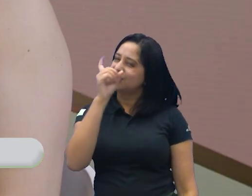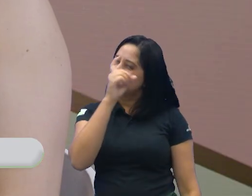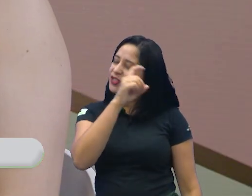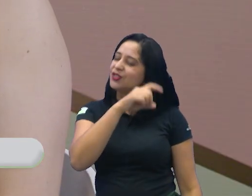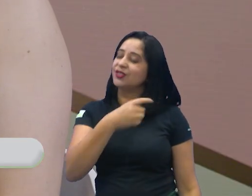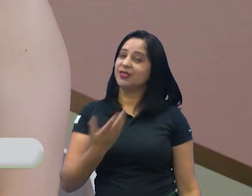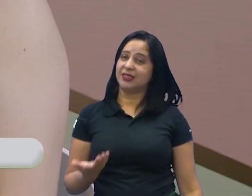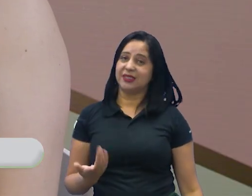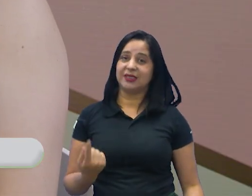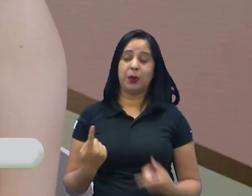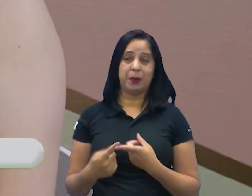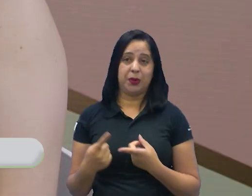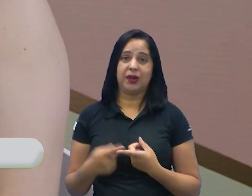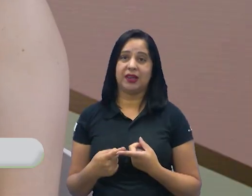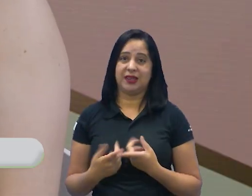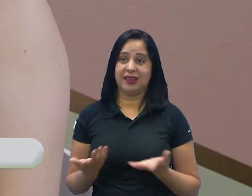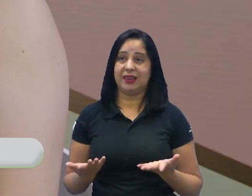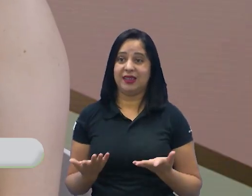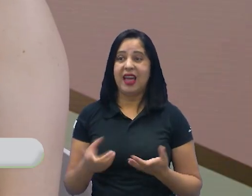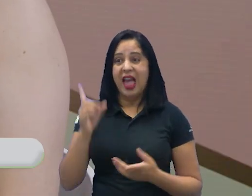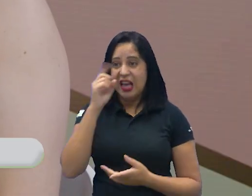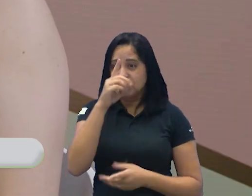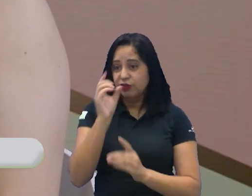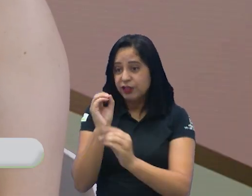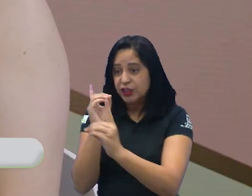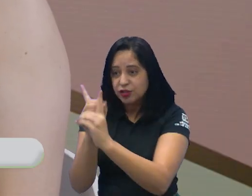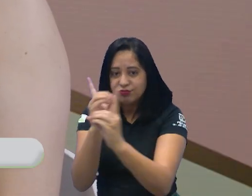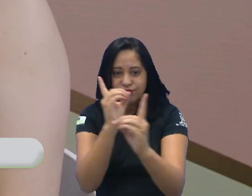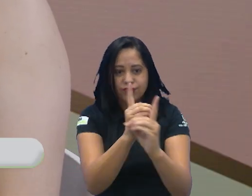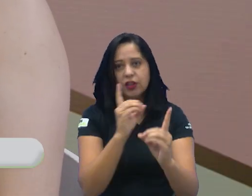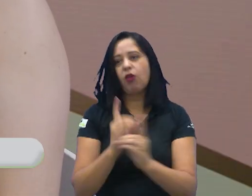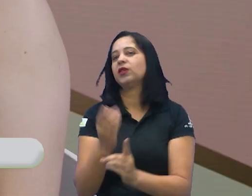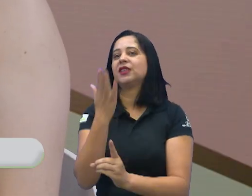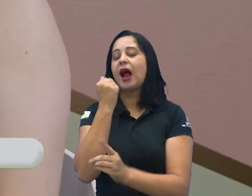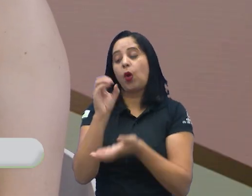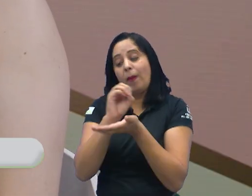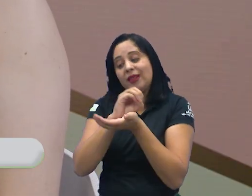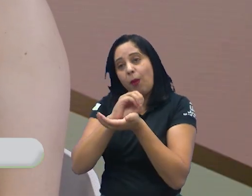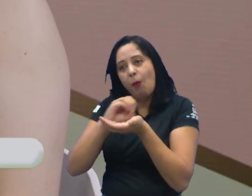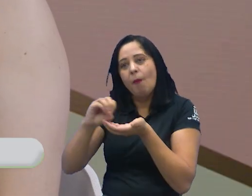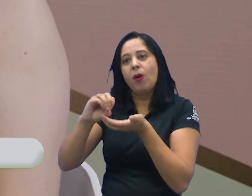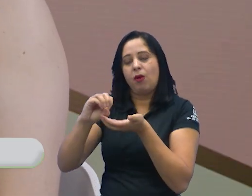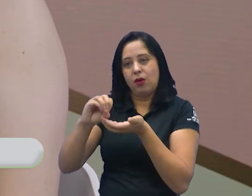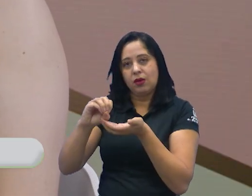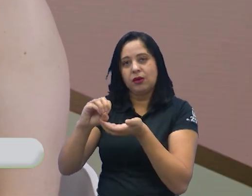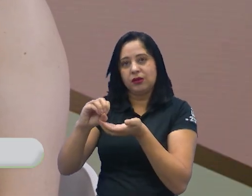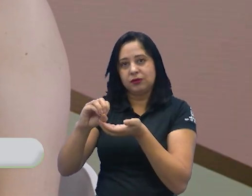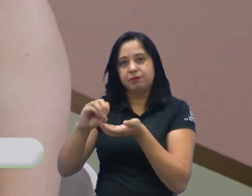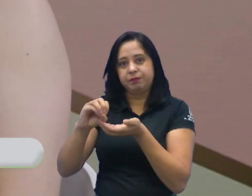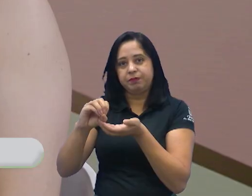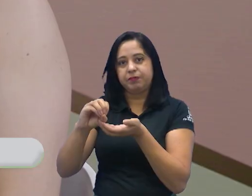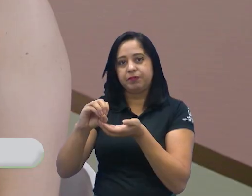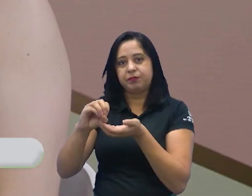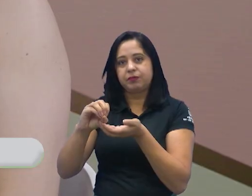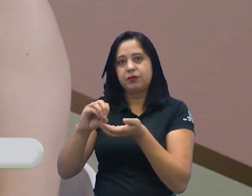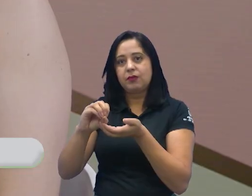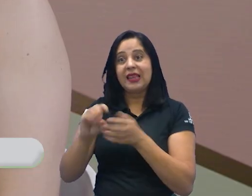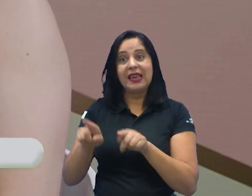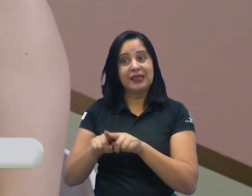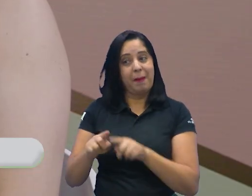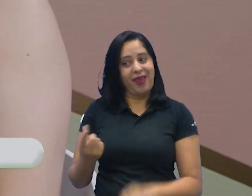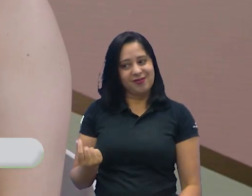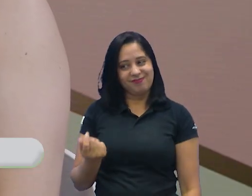porque além de ser difícil você encontrar esses tipos de alimento, né, com facilidade, também o custo desses